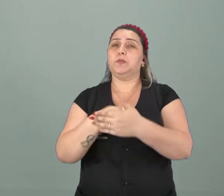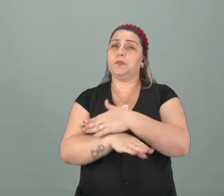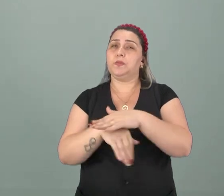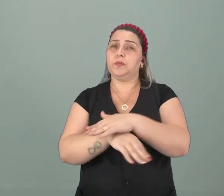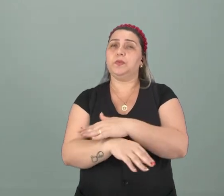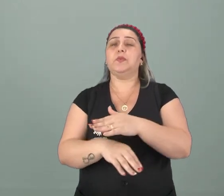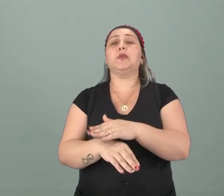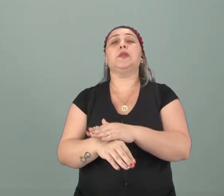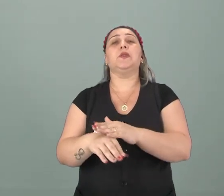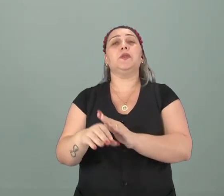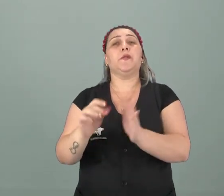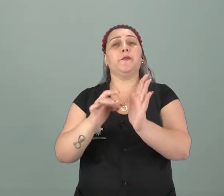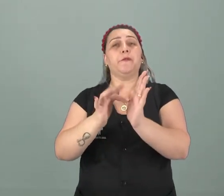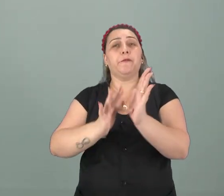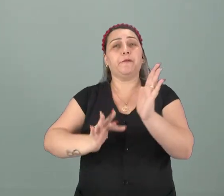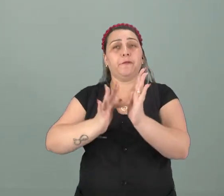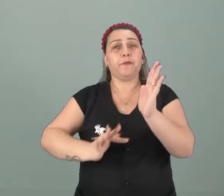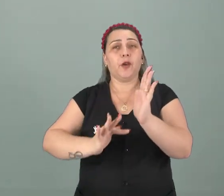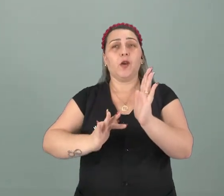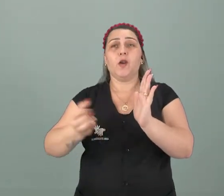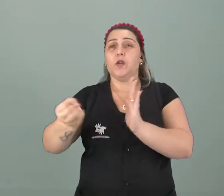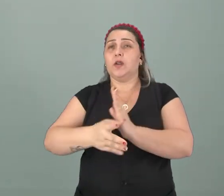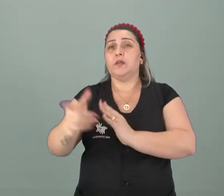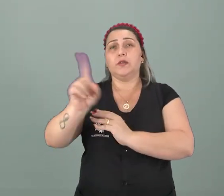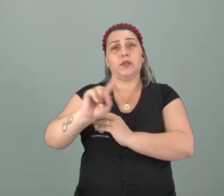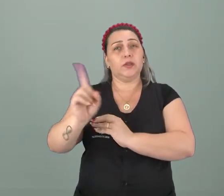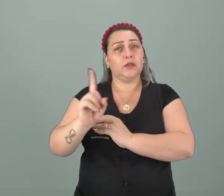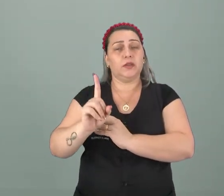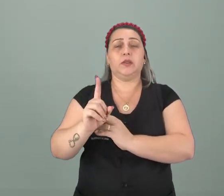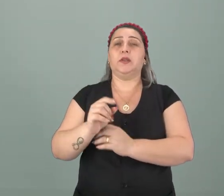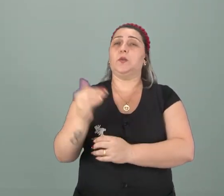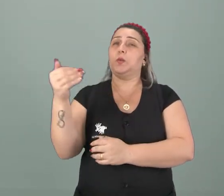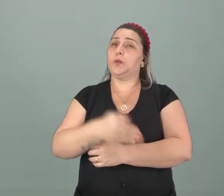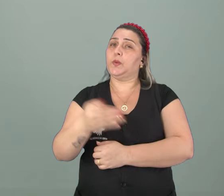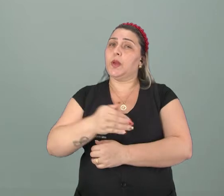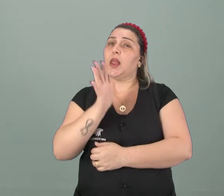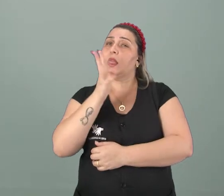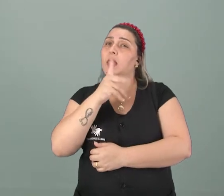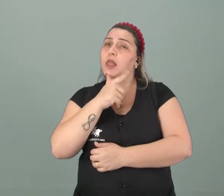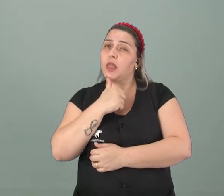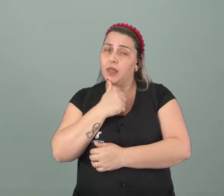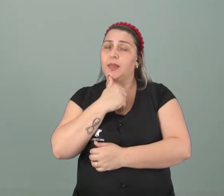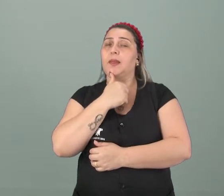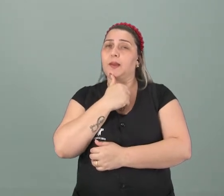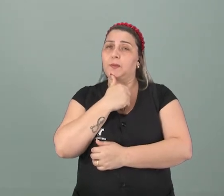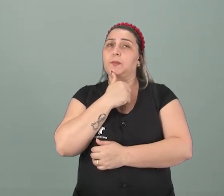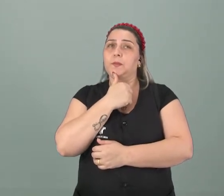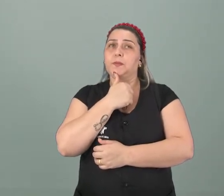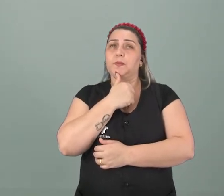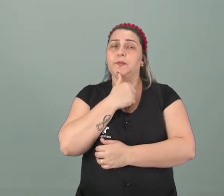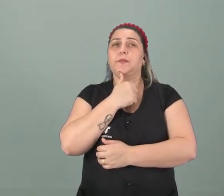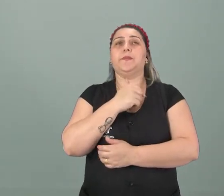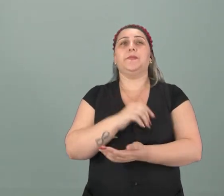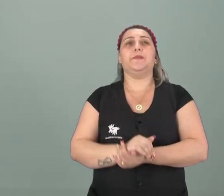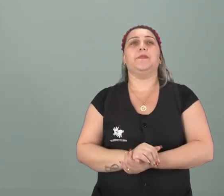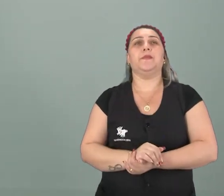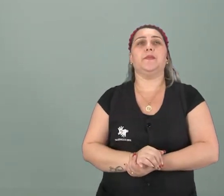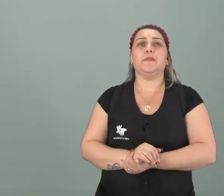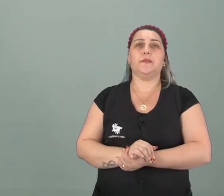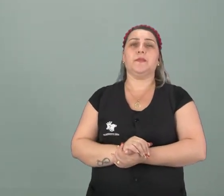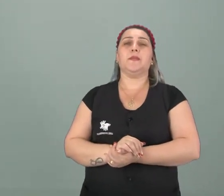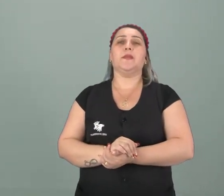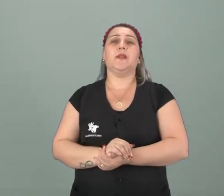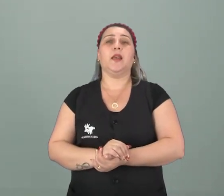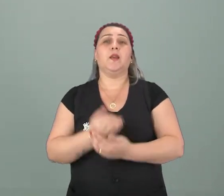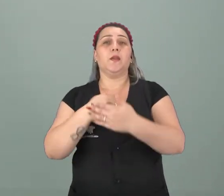de combustíveis fósseis, eles não se renovam com muita frequência, demoram muito tempo para se renovar, então os estoques são